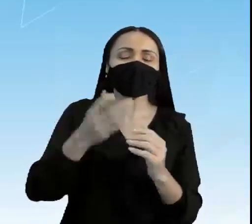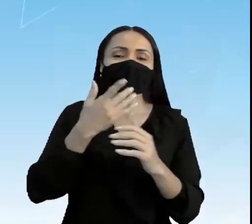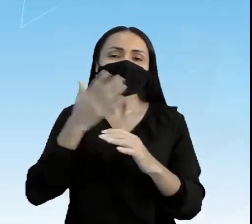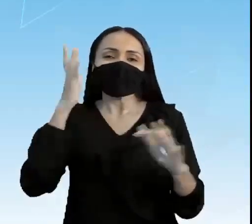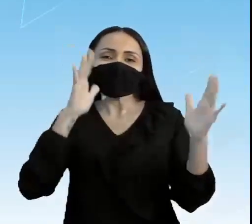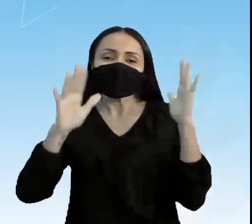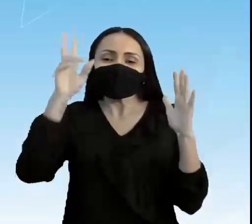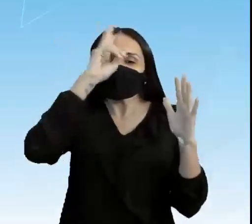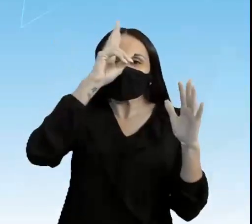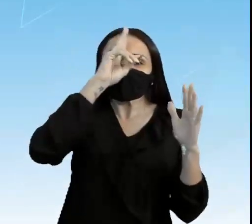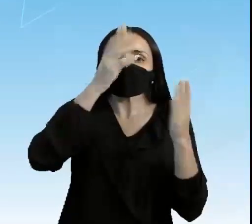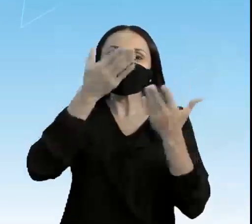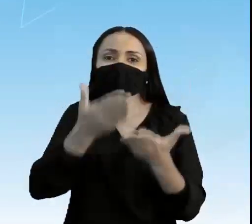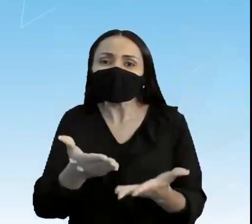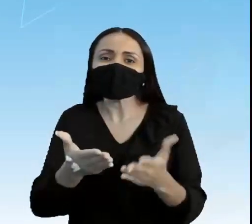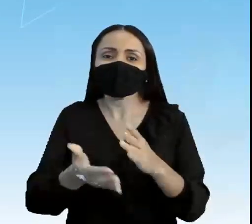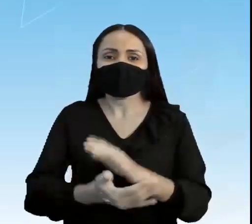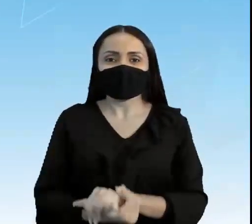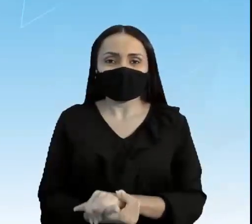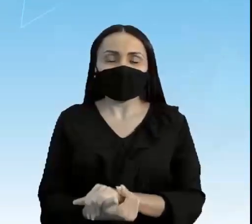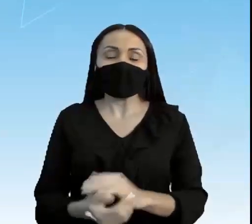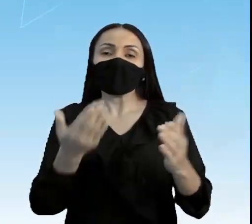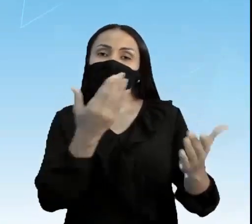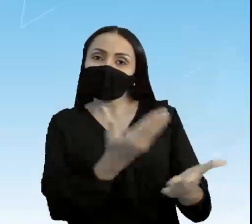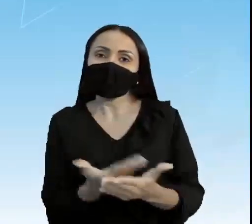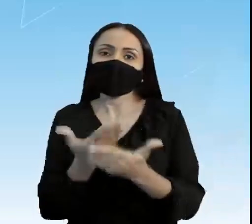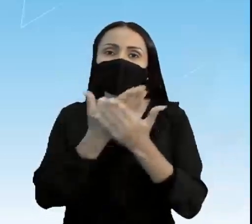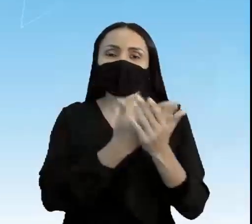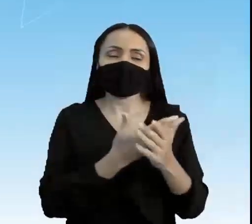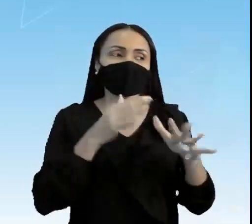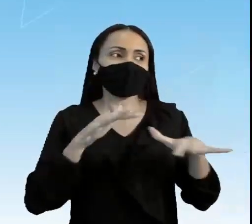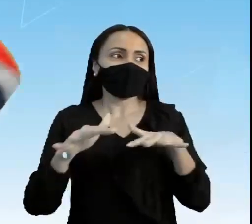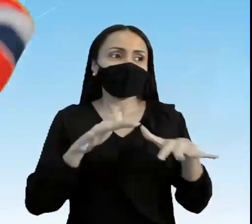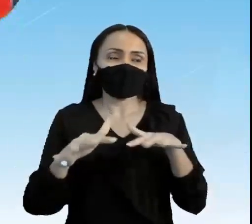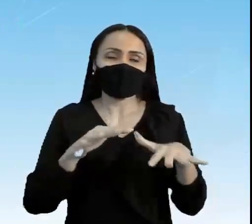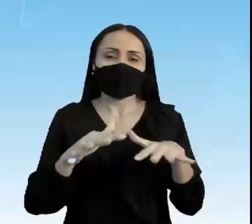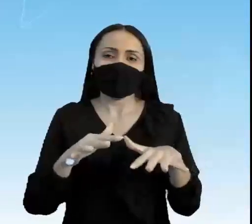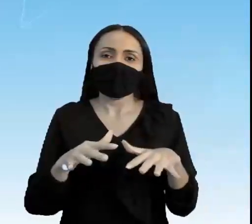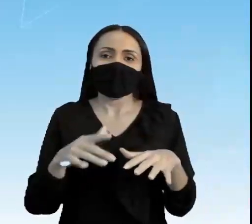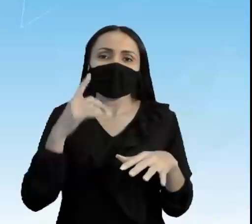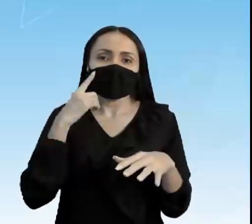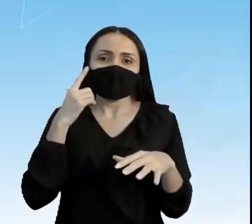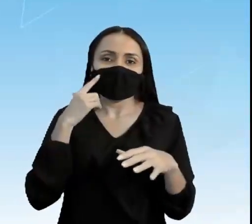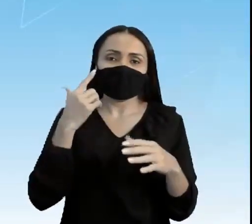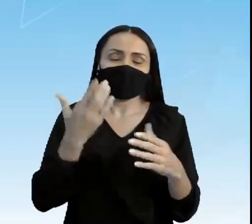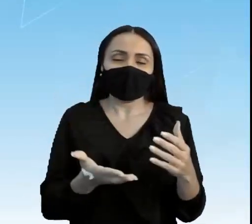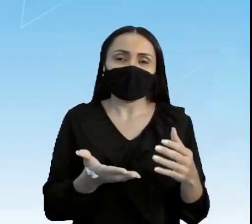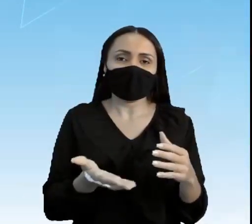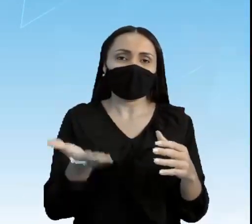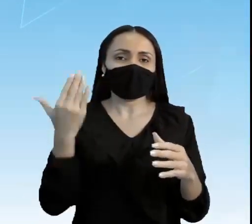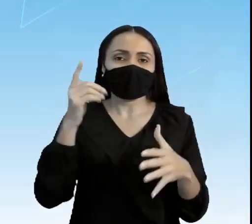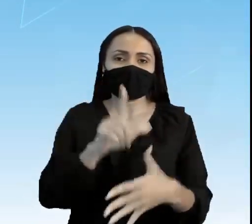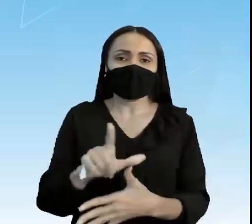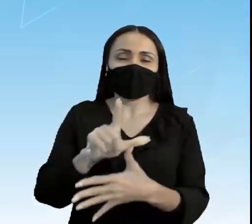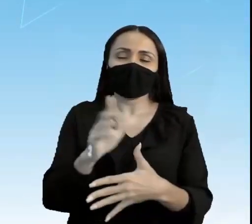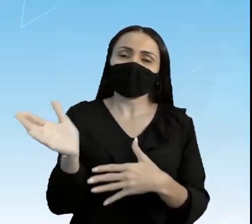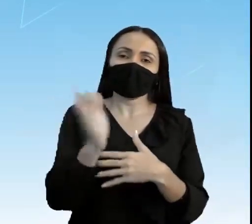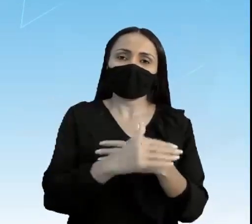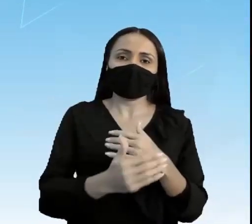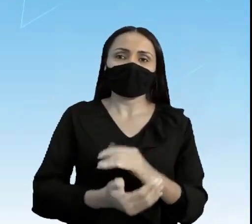da história para estudarmos esses movimentos emancipacionistas na América. Vamos